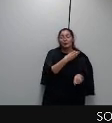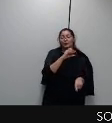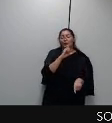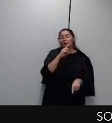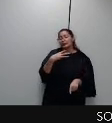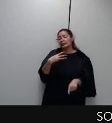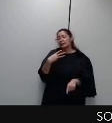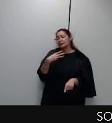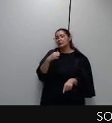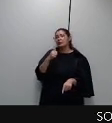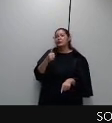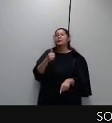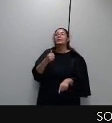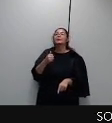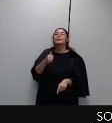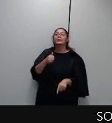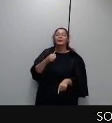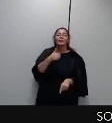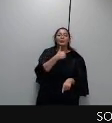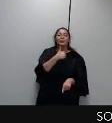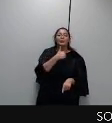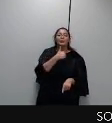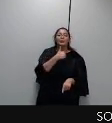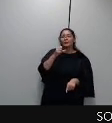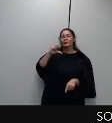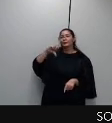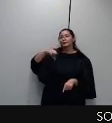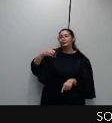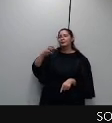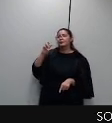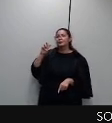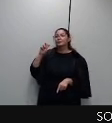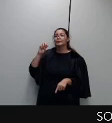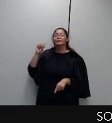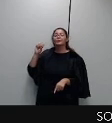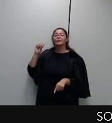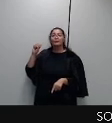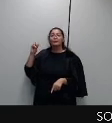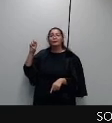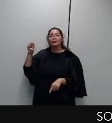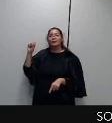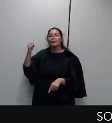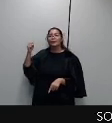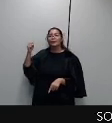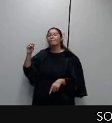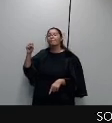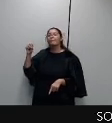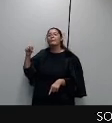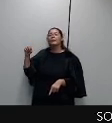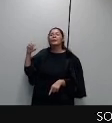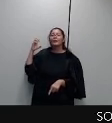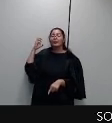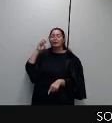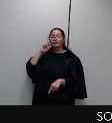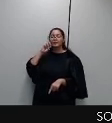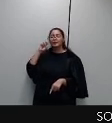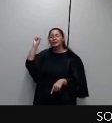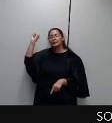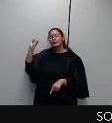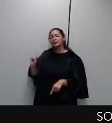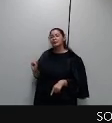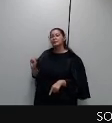805 mil há 58 do Rio Grande do Sul vídeo vista regimental é no caso